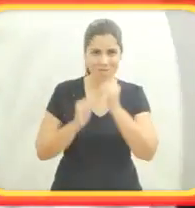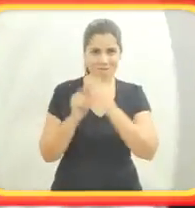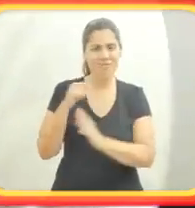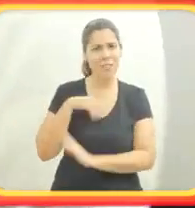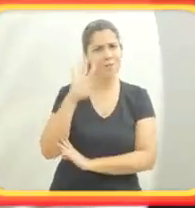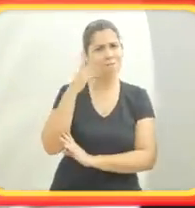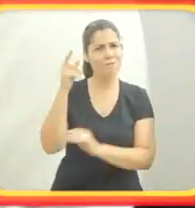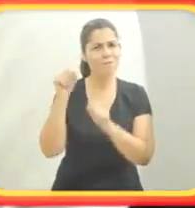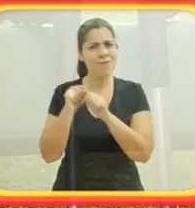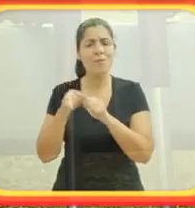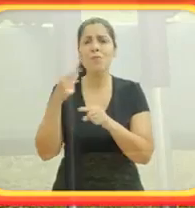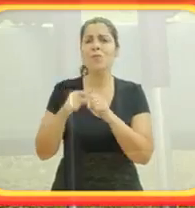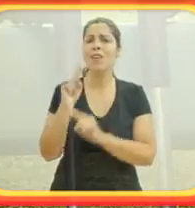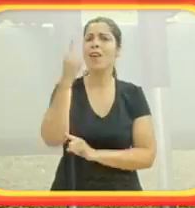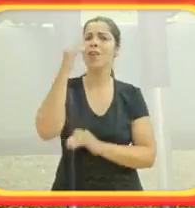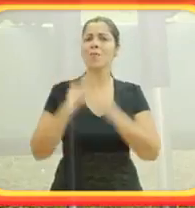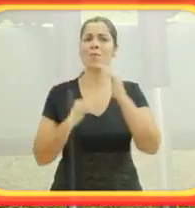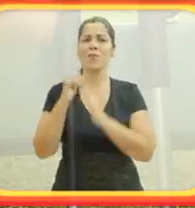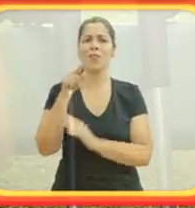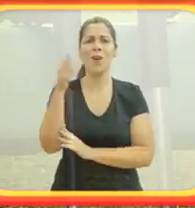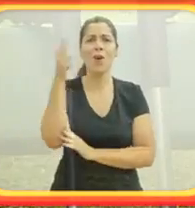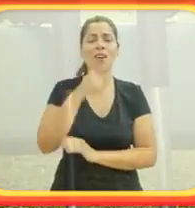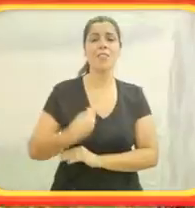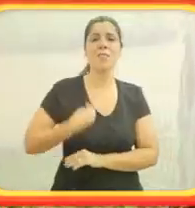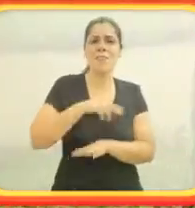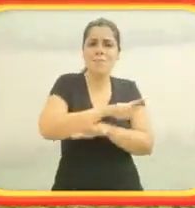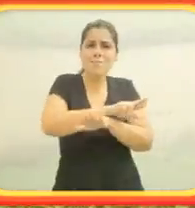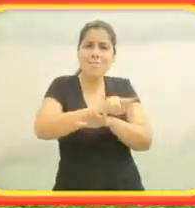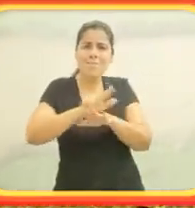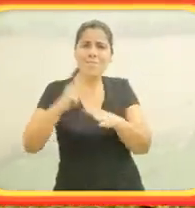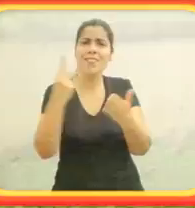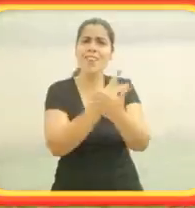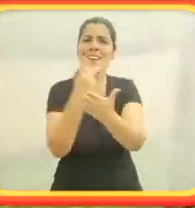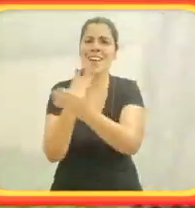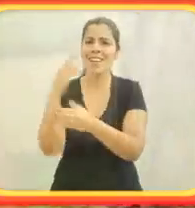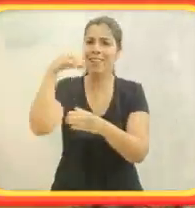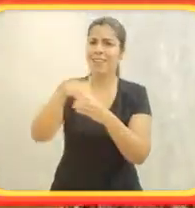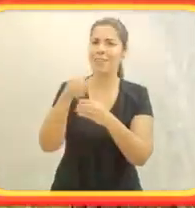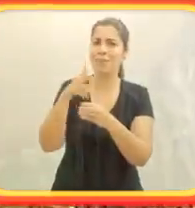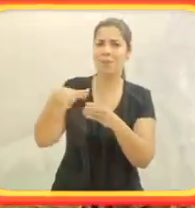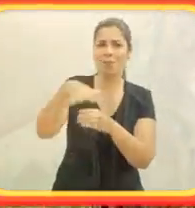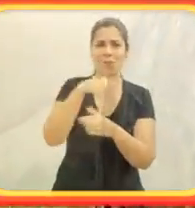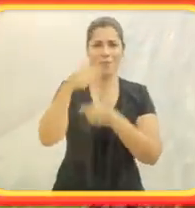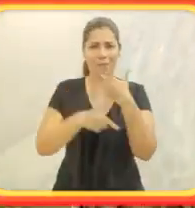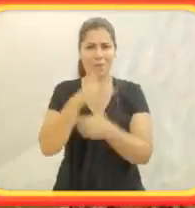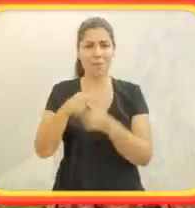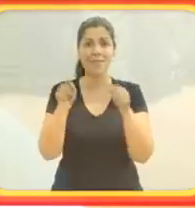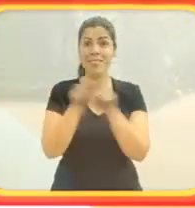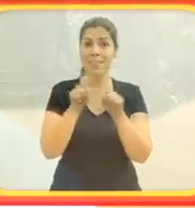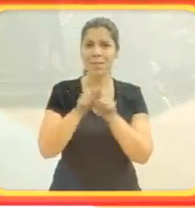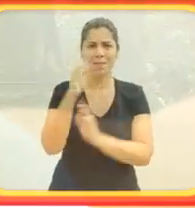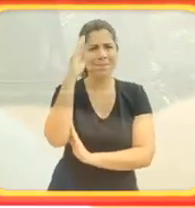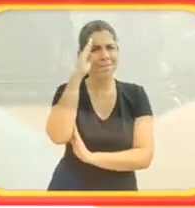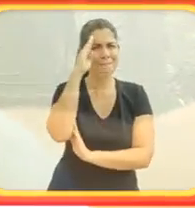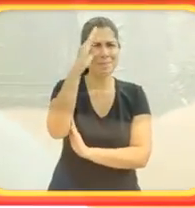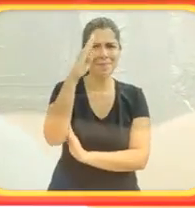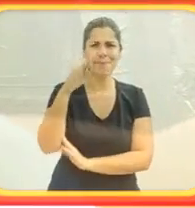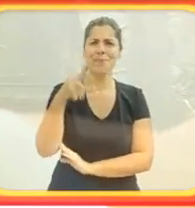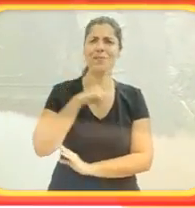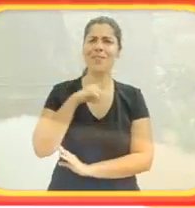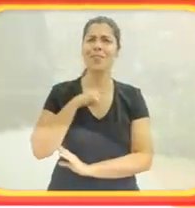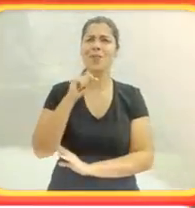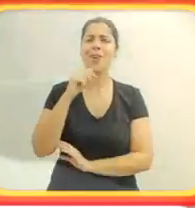fazer jornalismo porque era a única profissão que você consegue viver